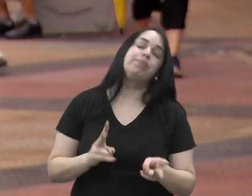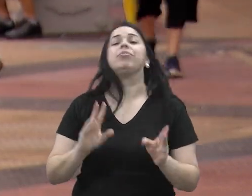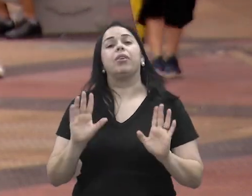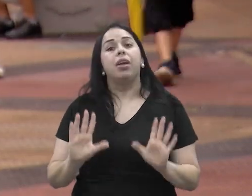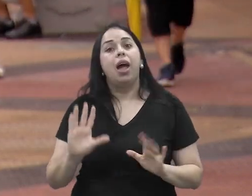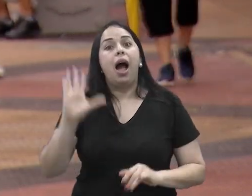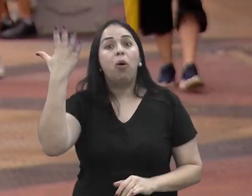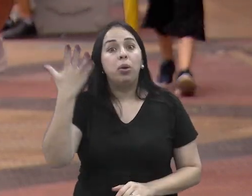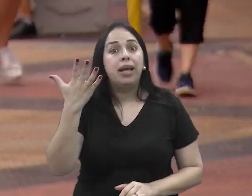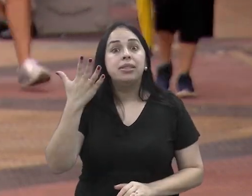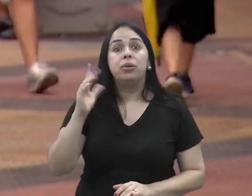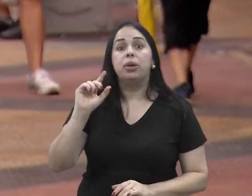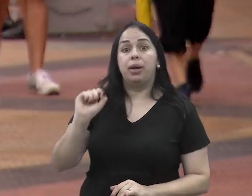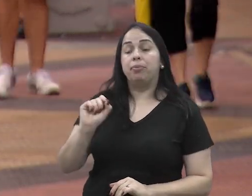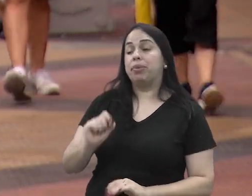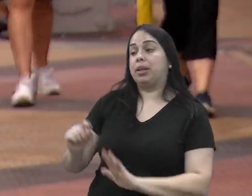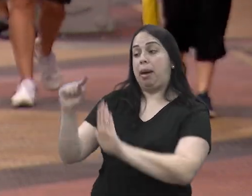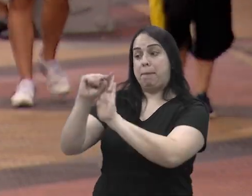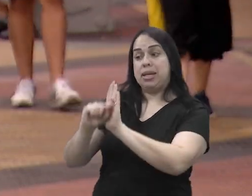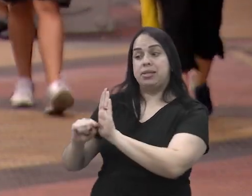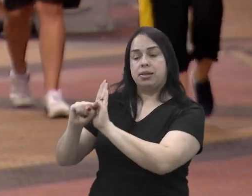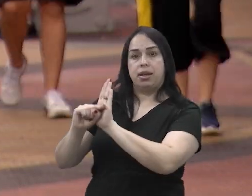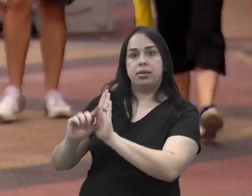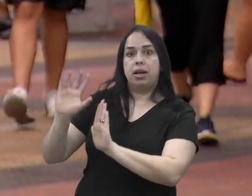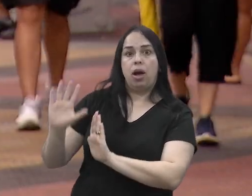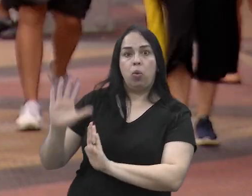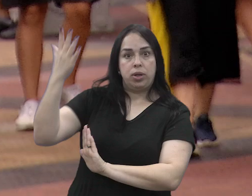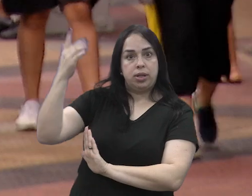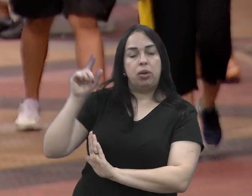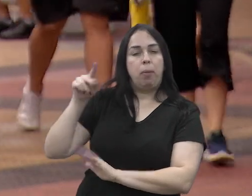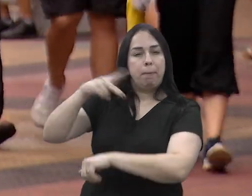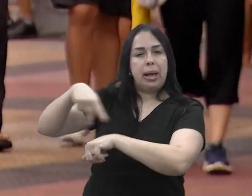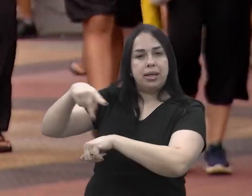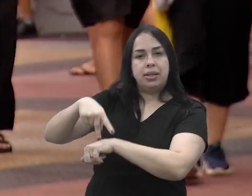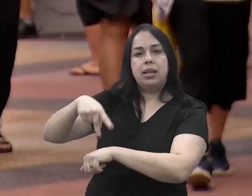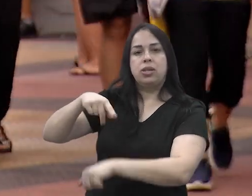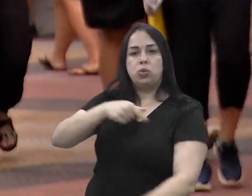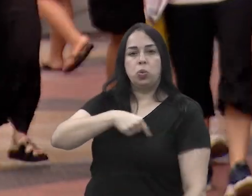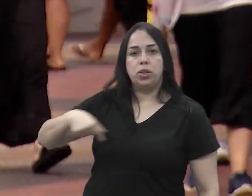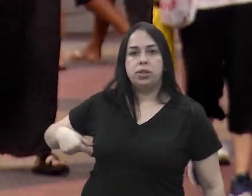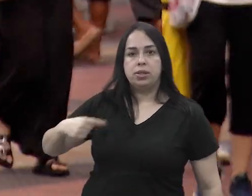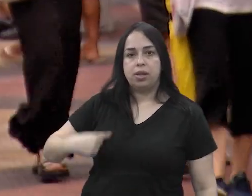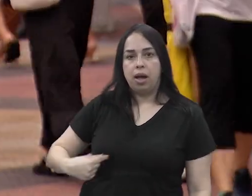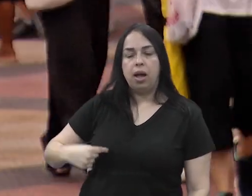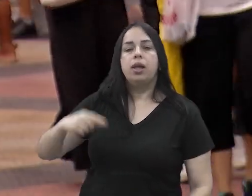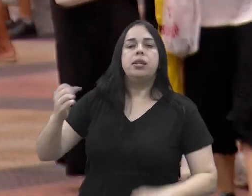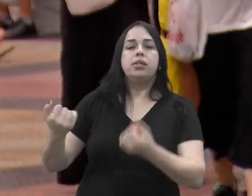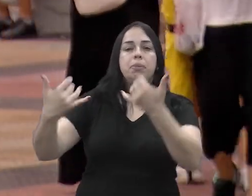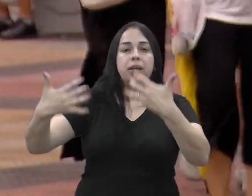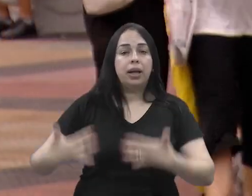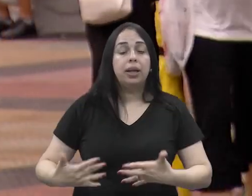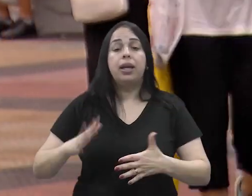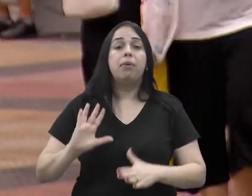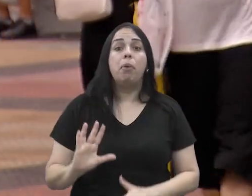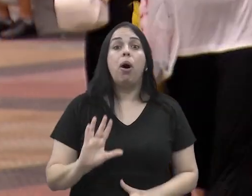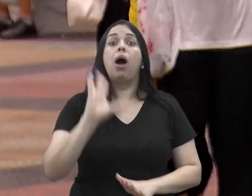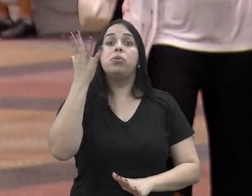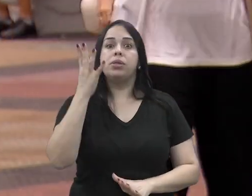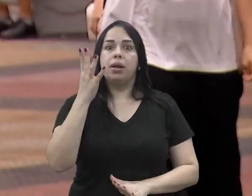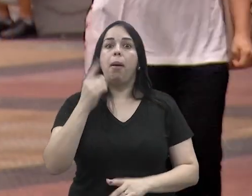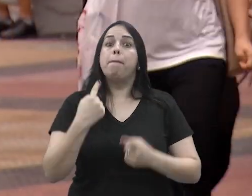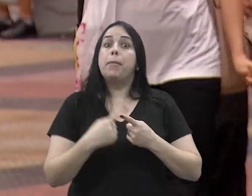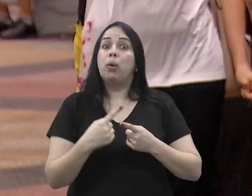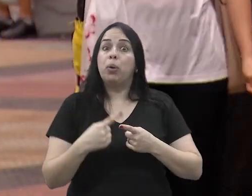repetindo. Acontece que um estudo realizado recentemente na Suíça aponta uma possível causa para isso. É que